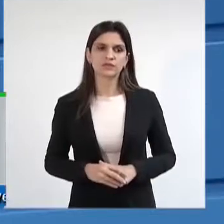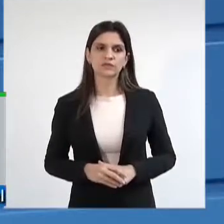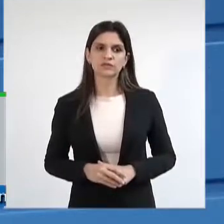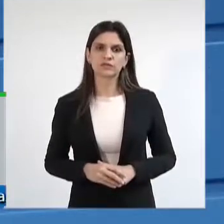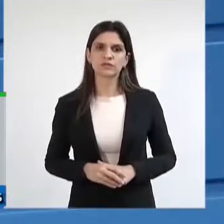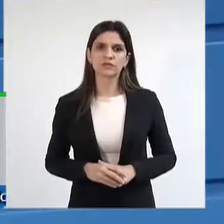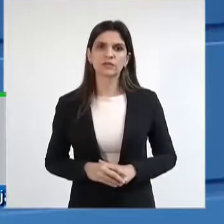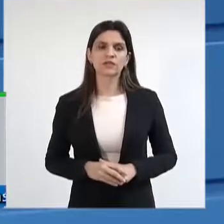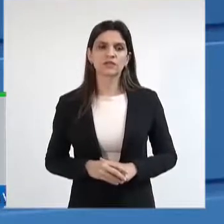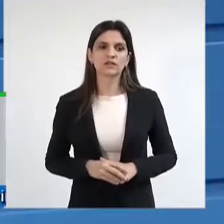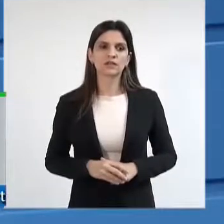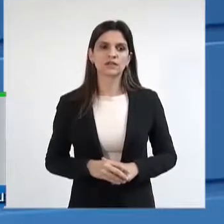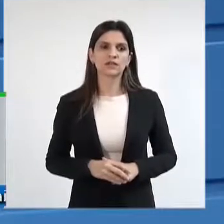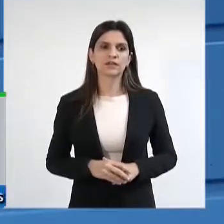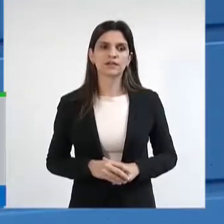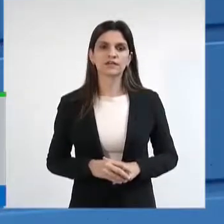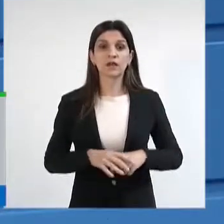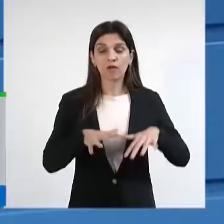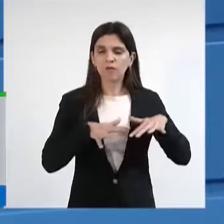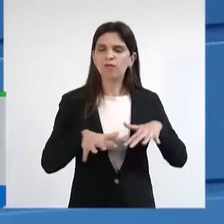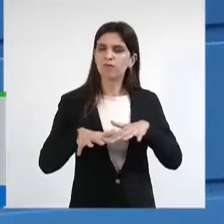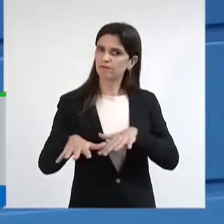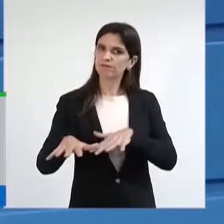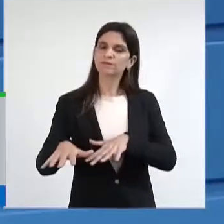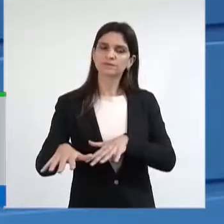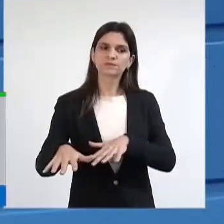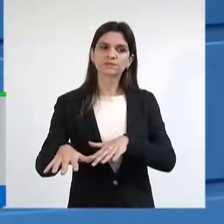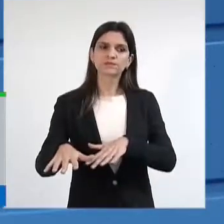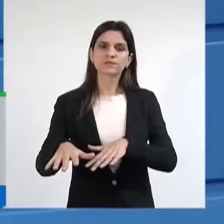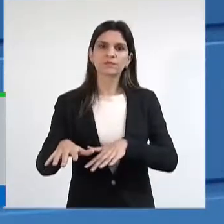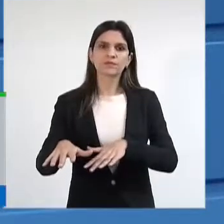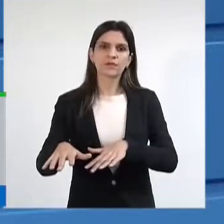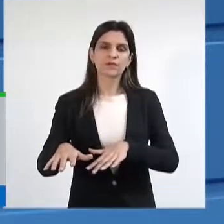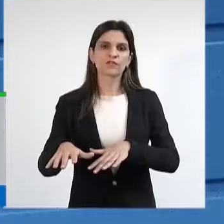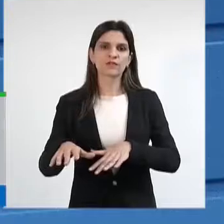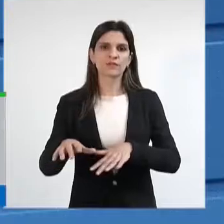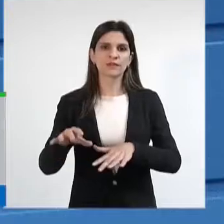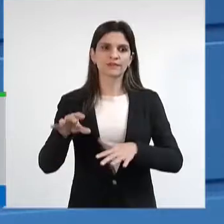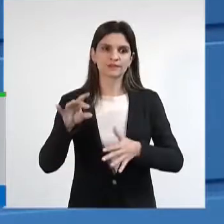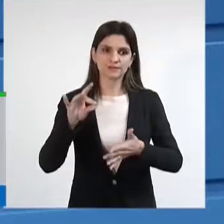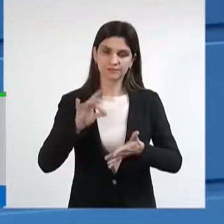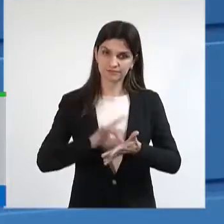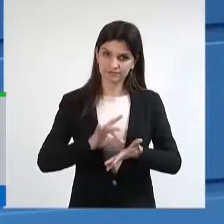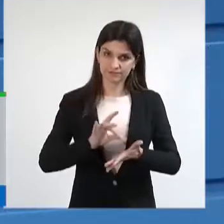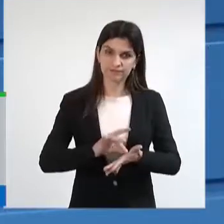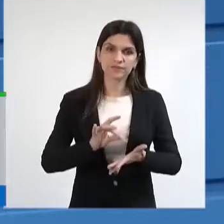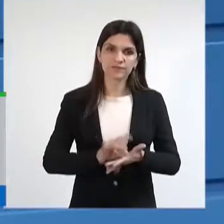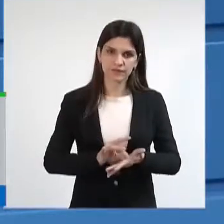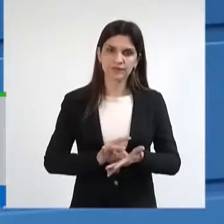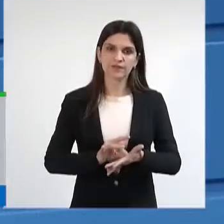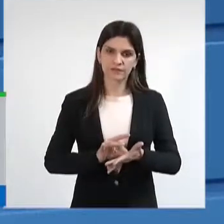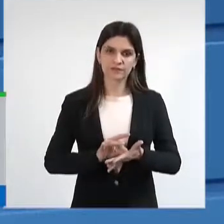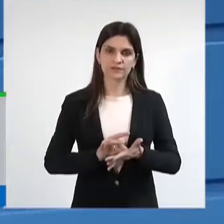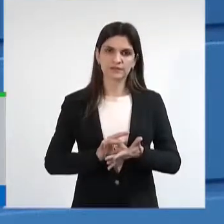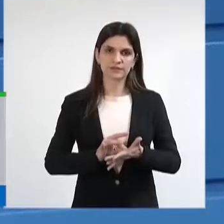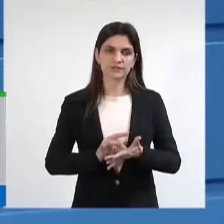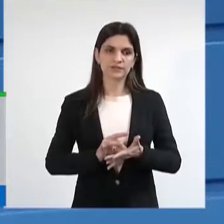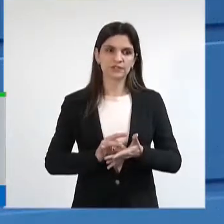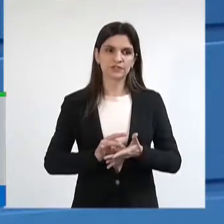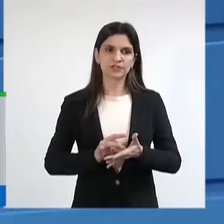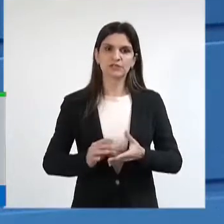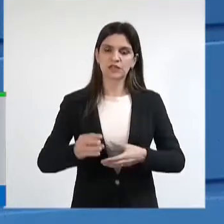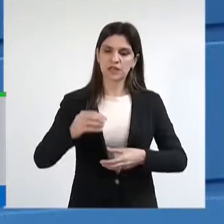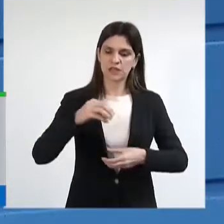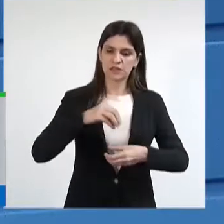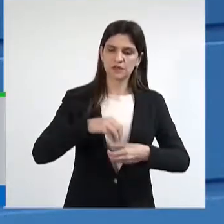que uma alusão a um movimento que é legítimo, faz parte da democracia, e nós temos